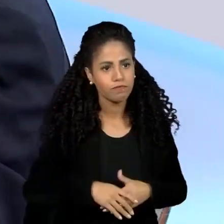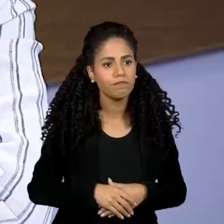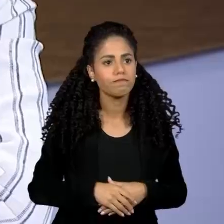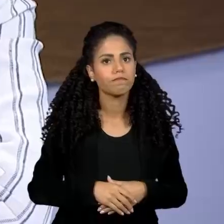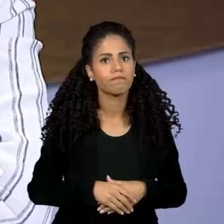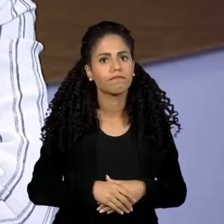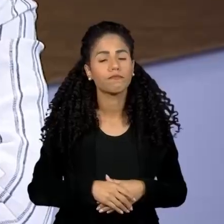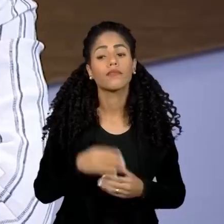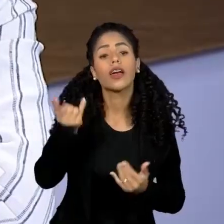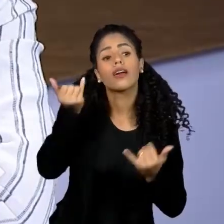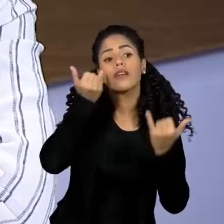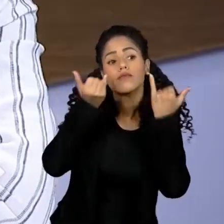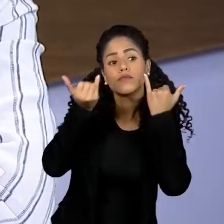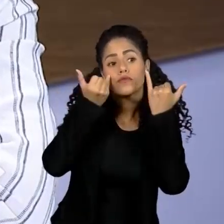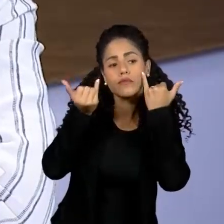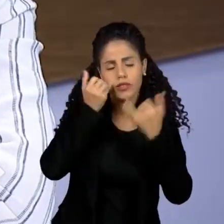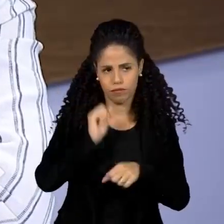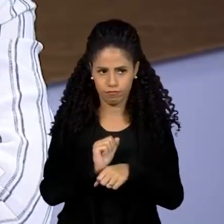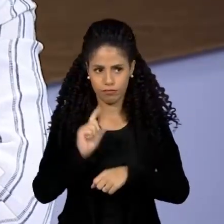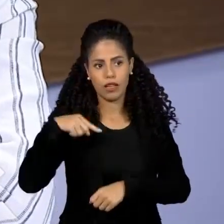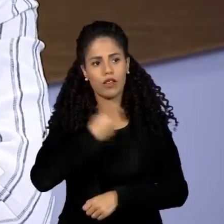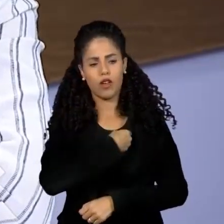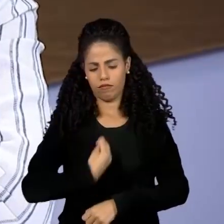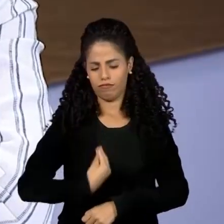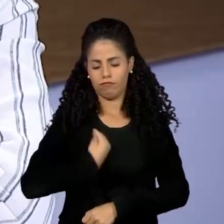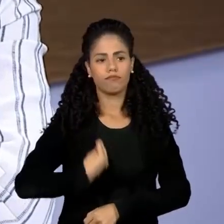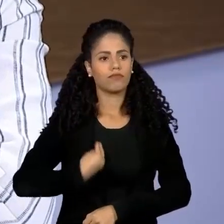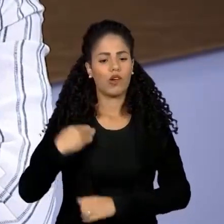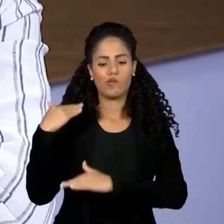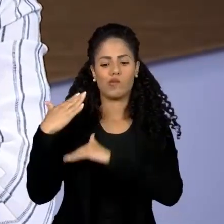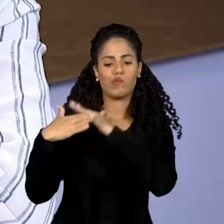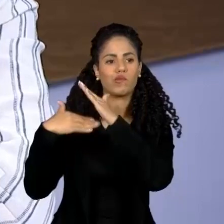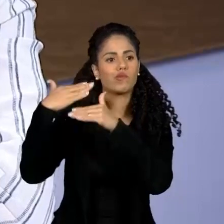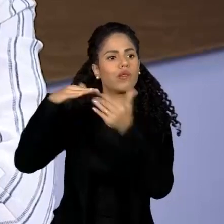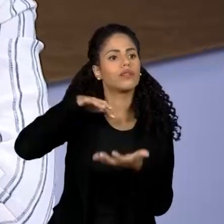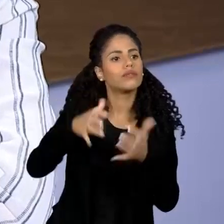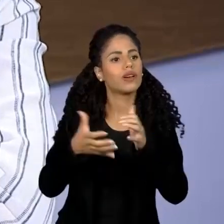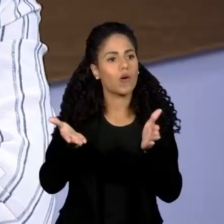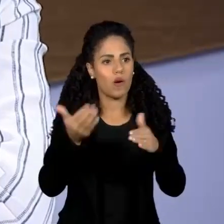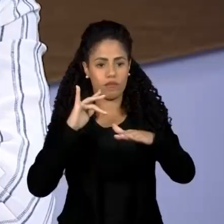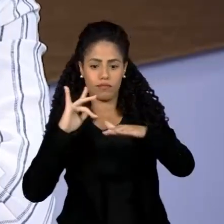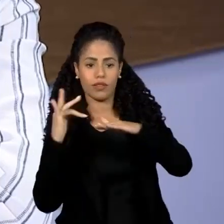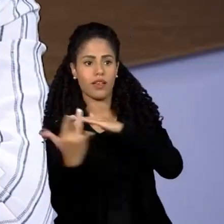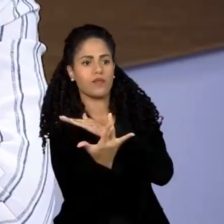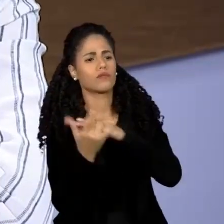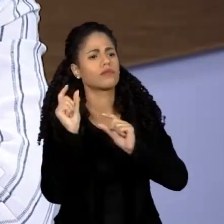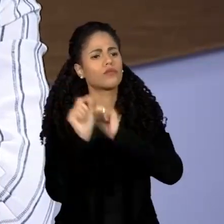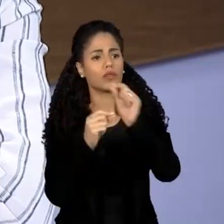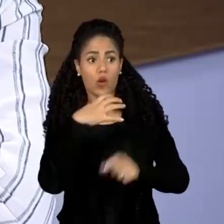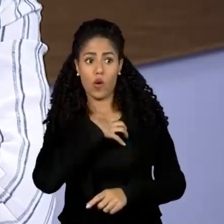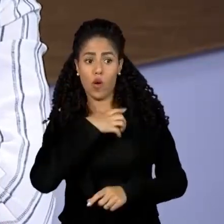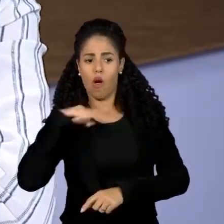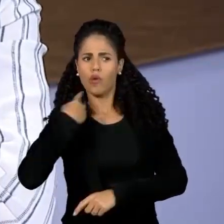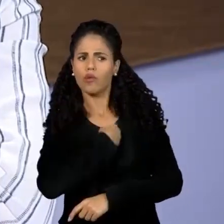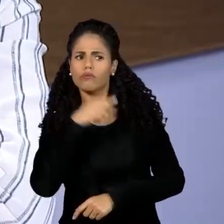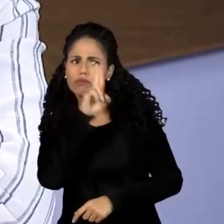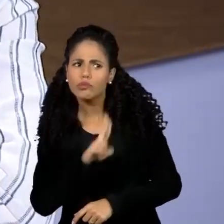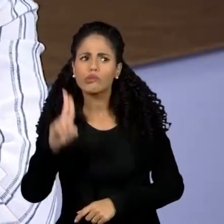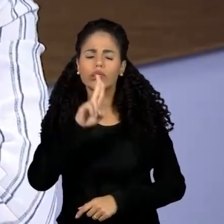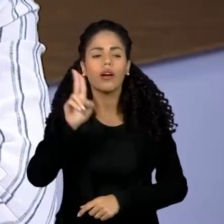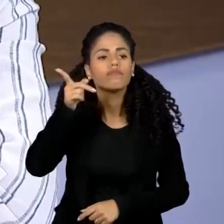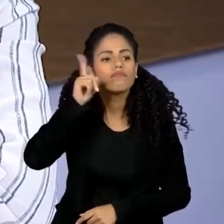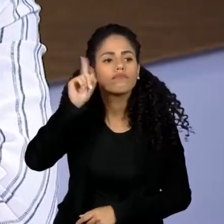Eu queria falar de informação. A gente está vivendo uma revolução informacional com as redes sociais, né? A forma como a gente consome e